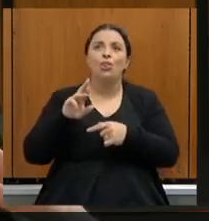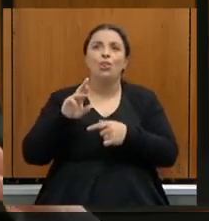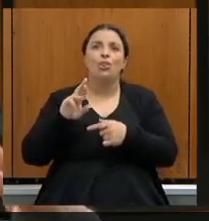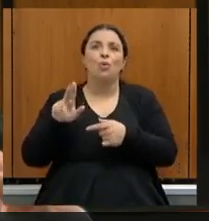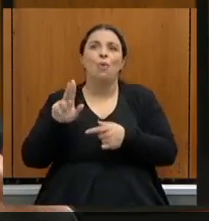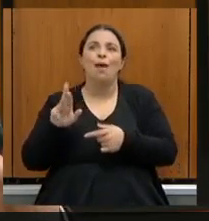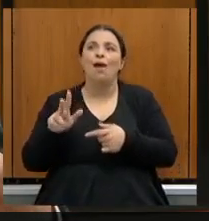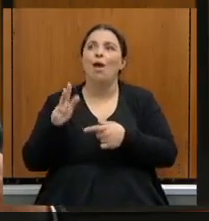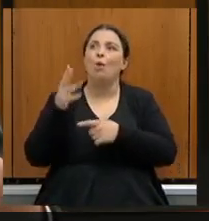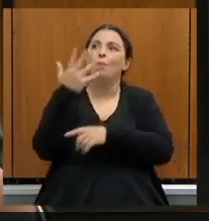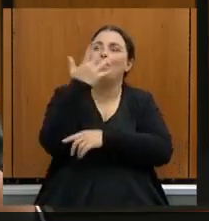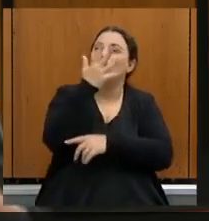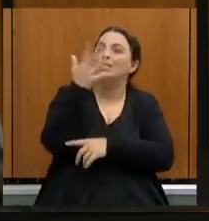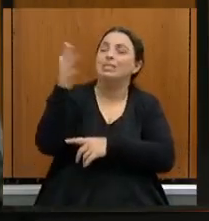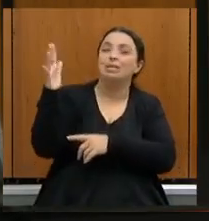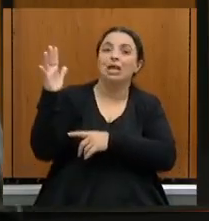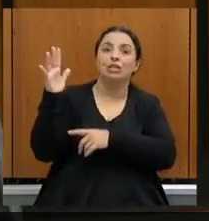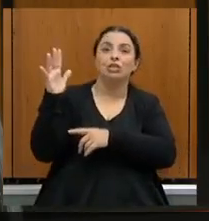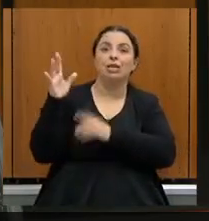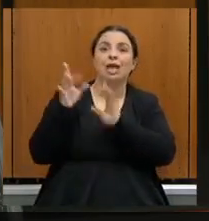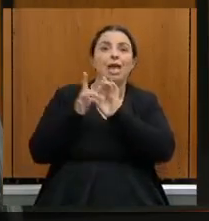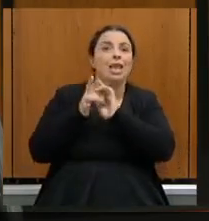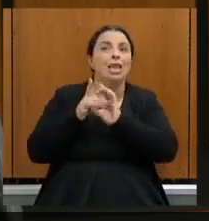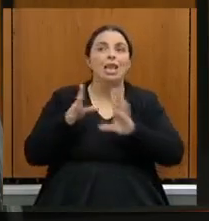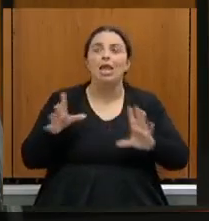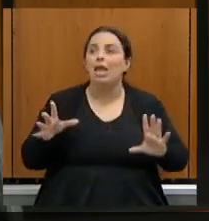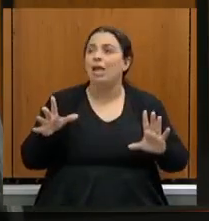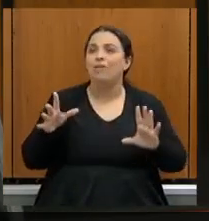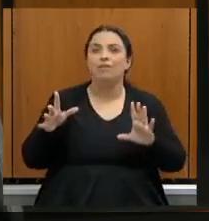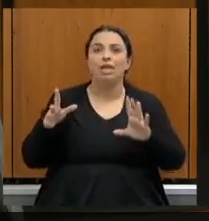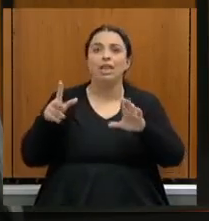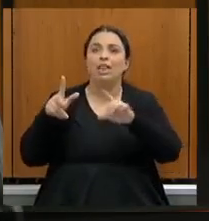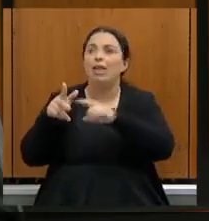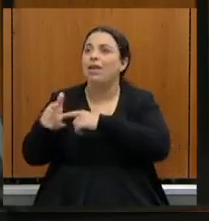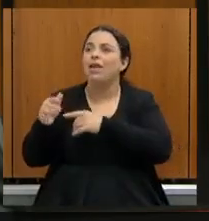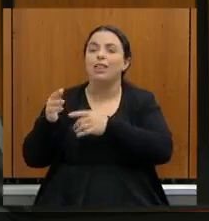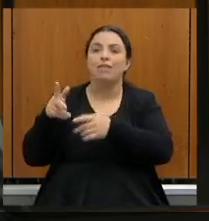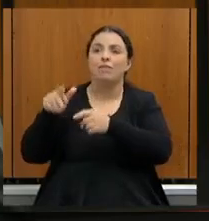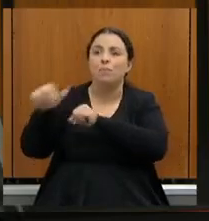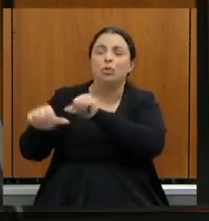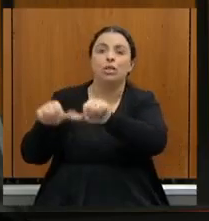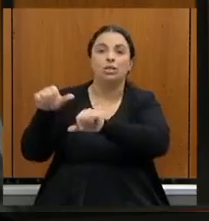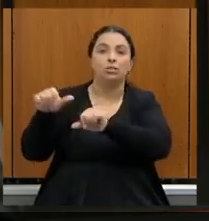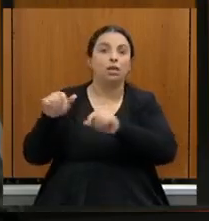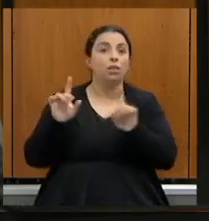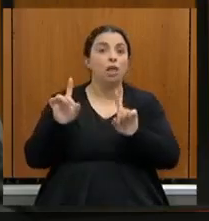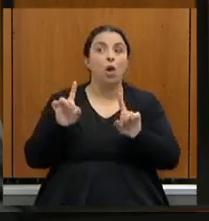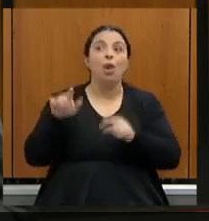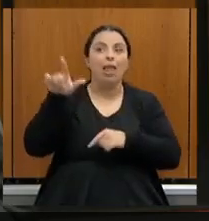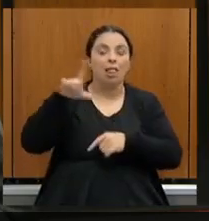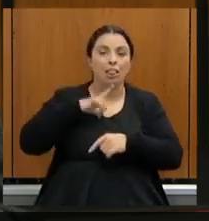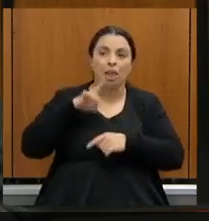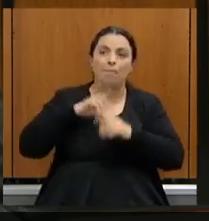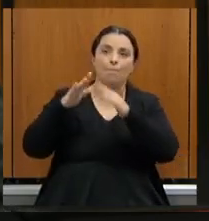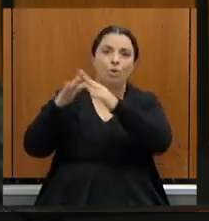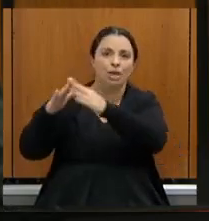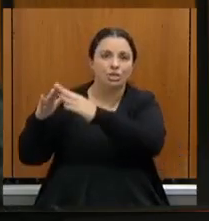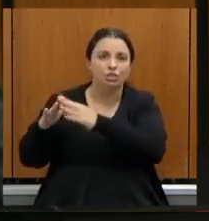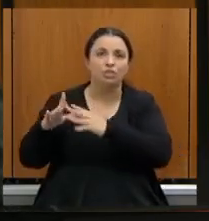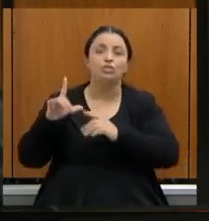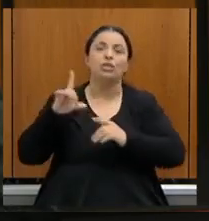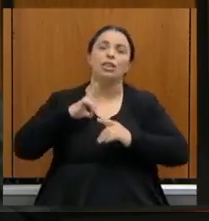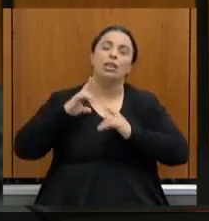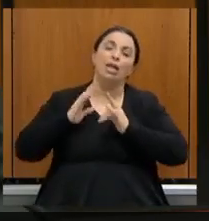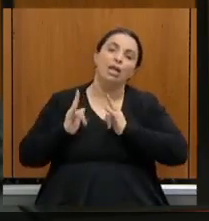livre de interferências. Ou seja, nós temos moradias, nós temos edifícios, nós temos, já,